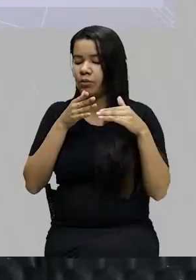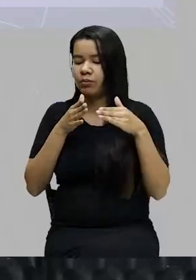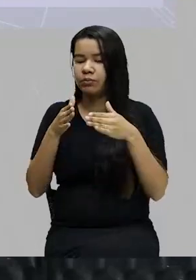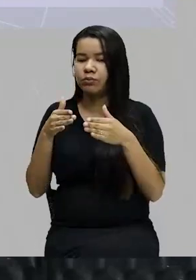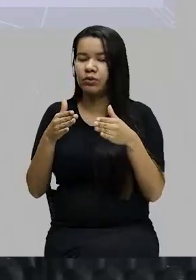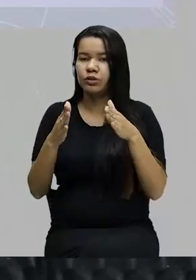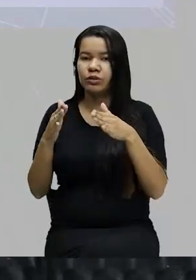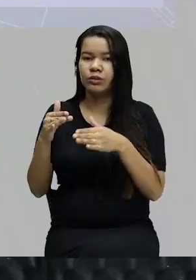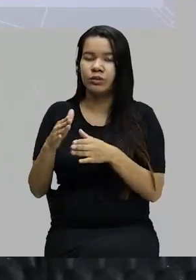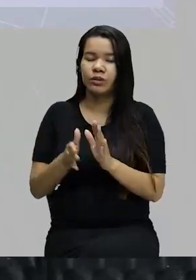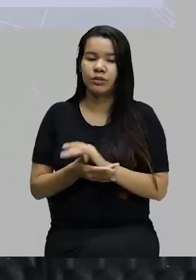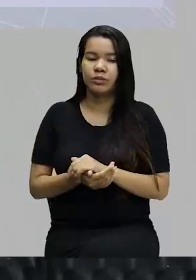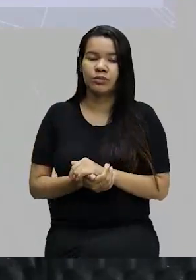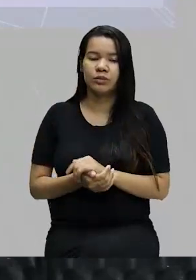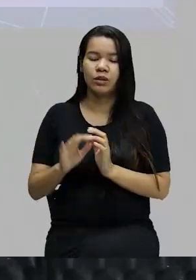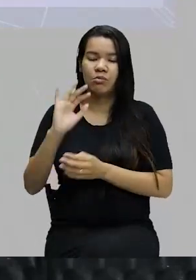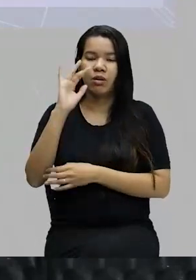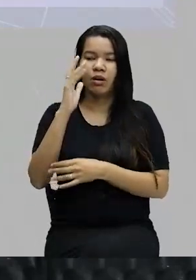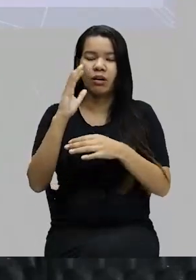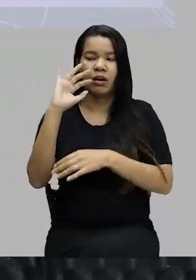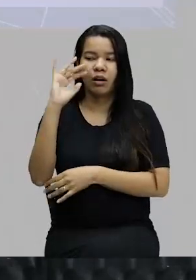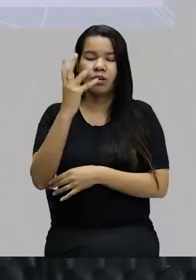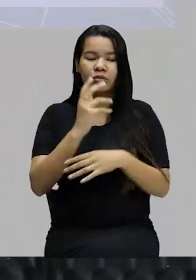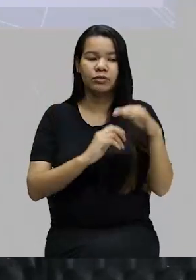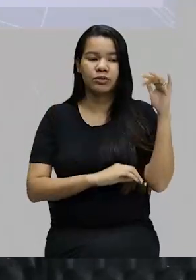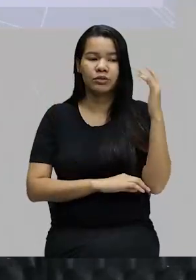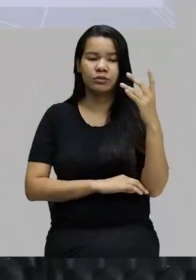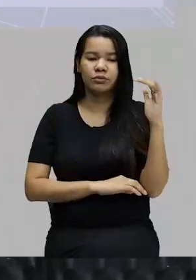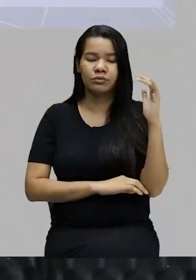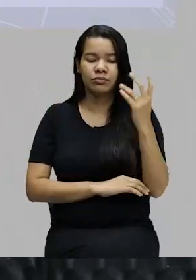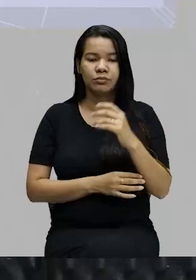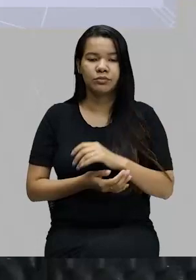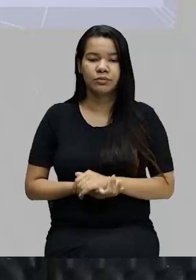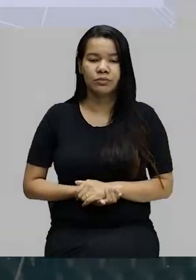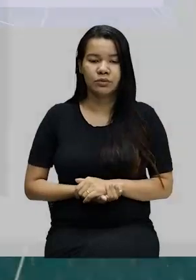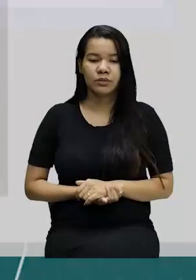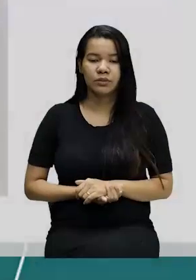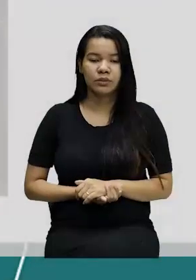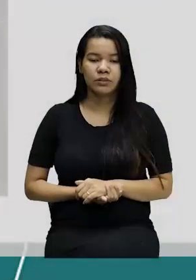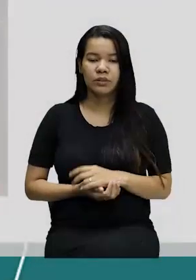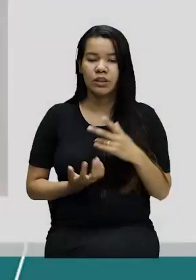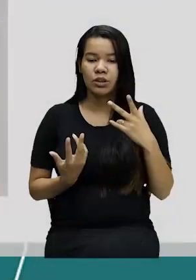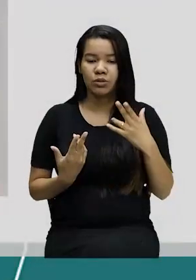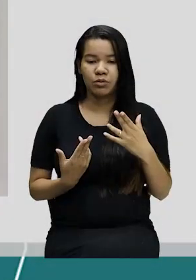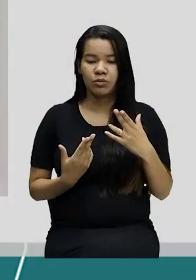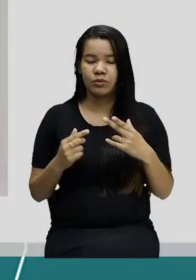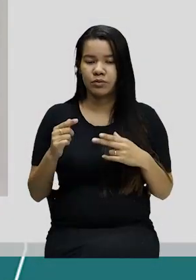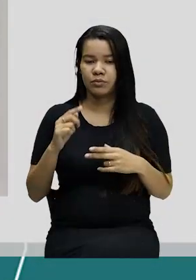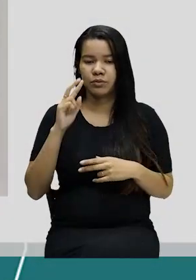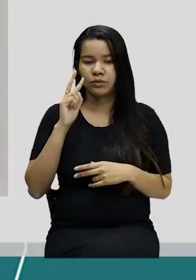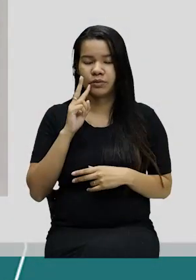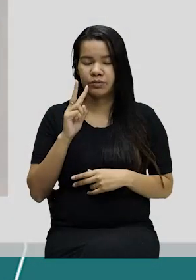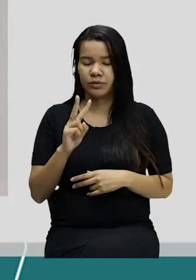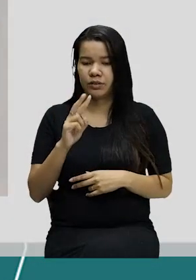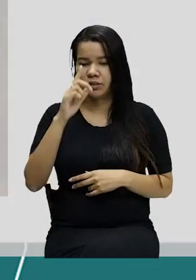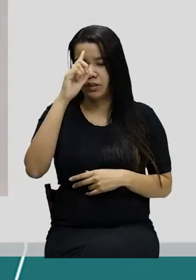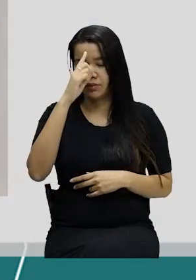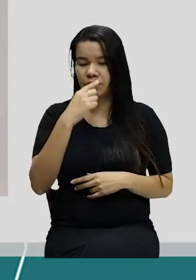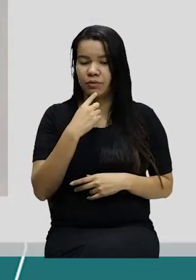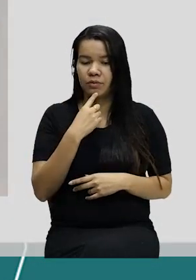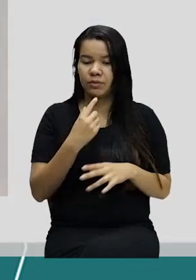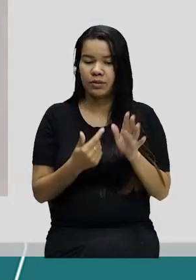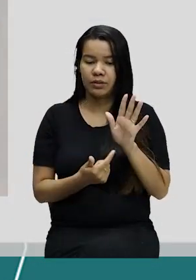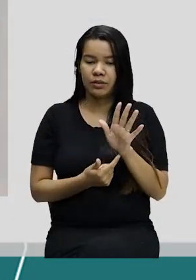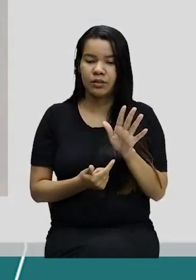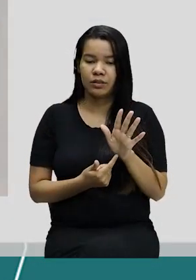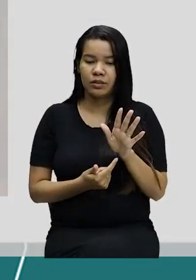árvores, tudo que traz esse tom mais do campo e da natureza. Aqui a mesma coisa, vocês podem perceber, no entanto, aqui